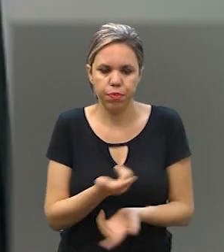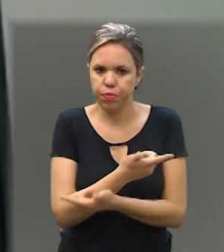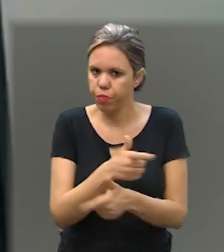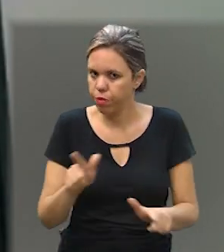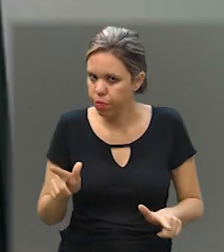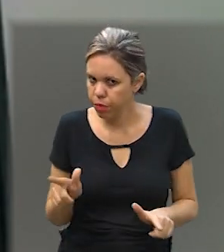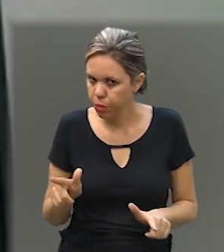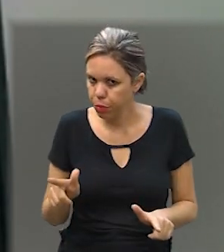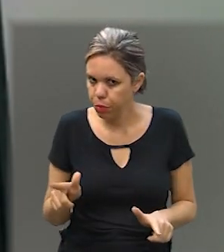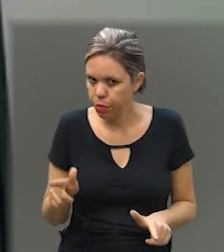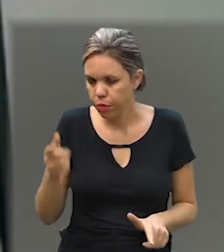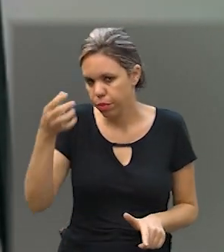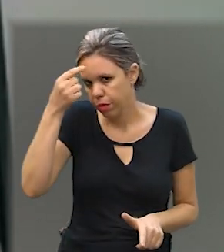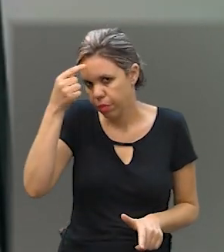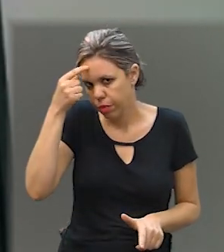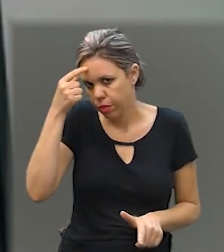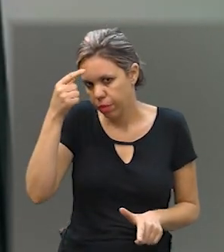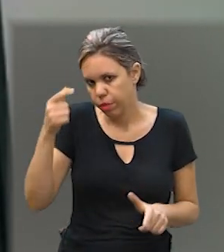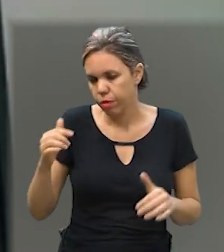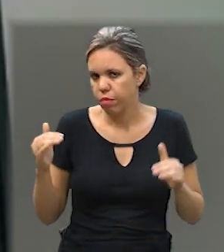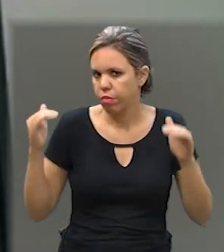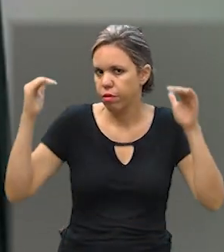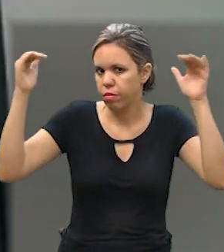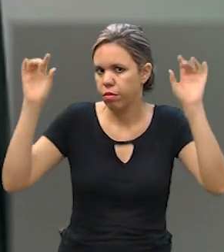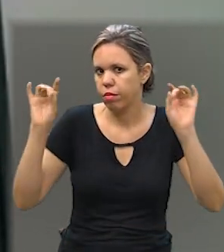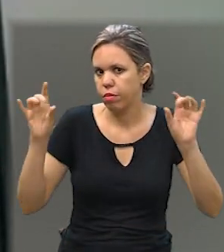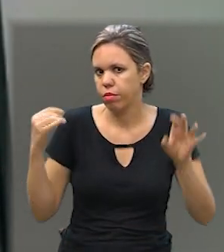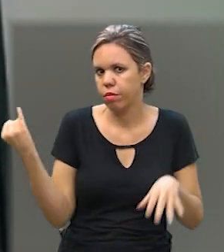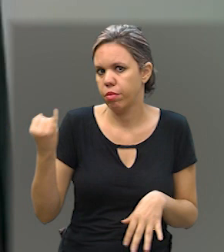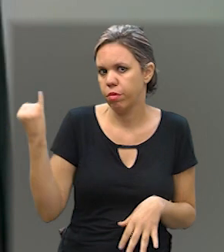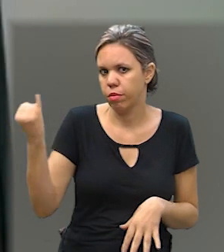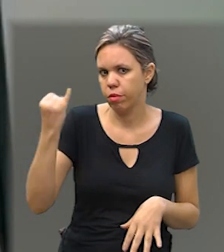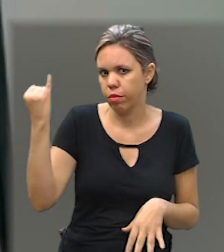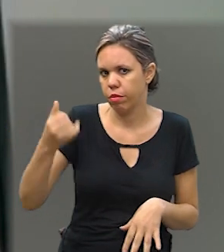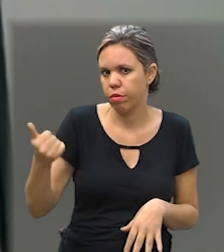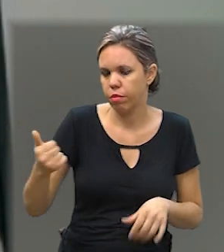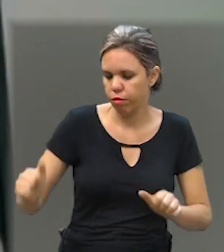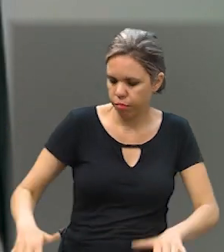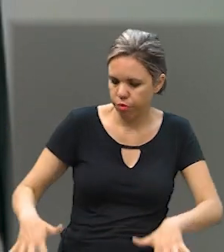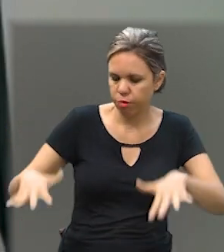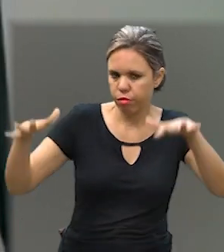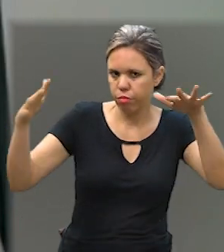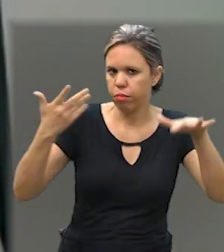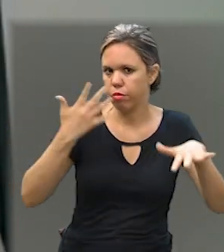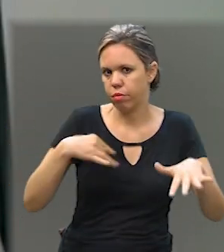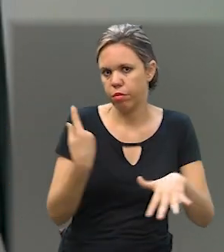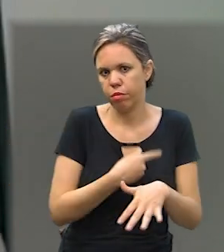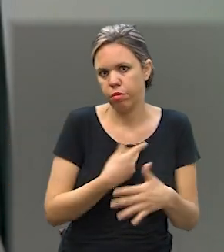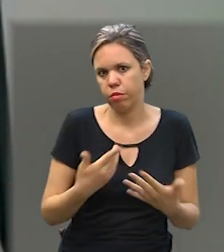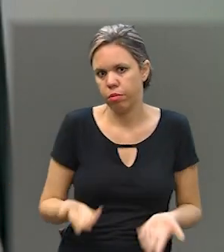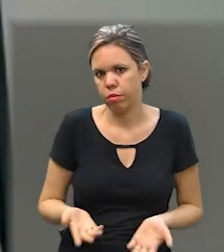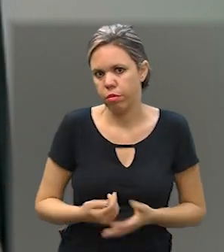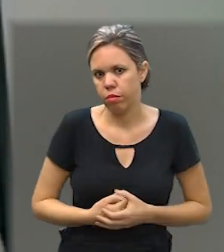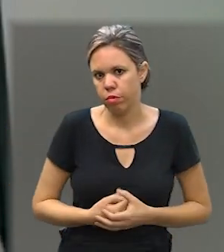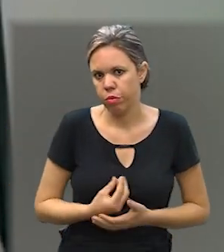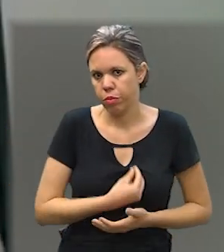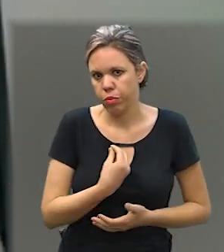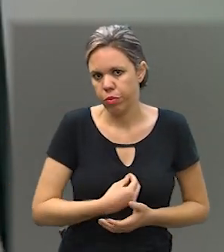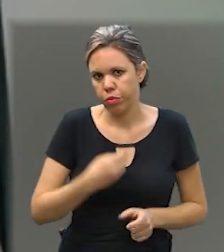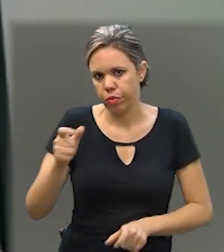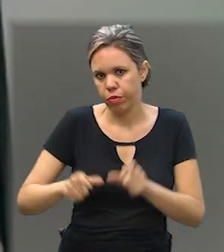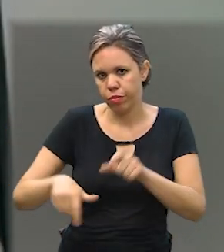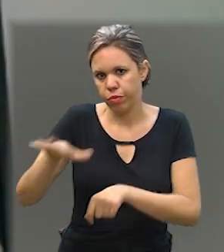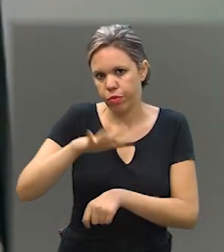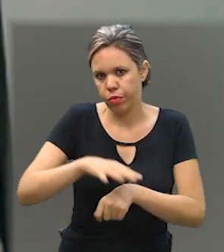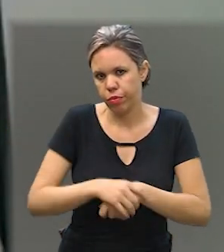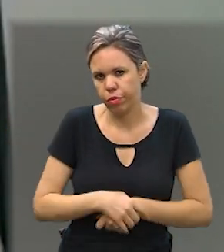pessoas não têm a noção da grandeza e da importância da primeira infância para nós,